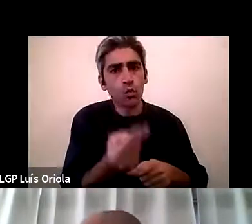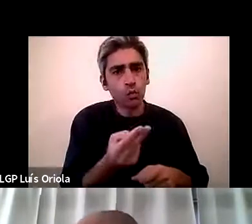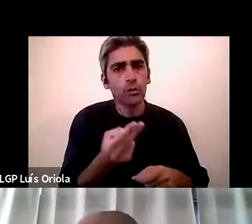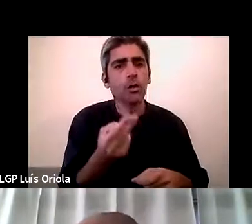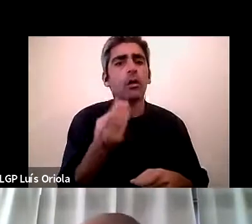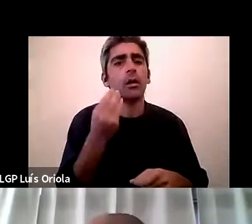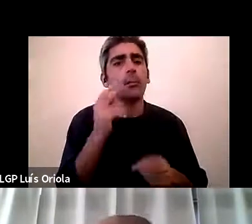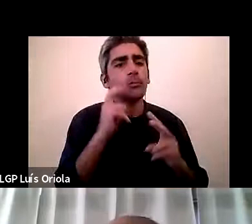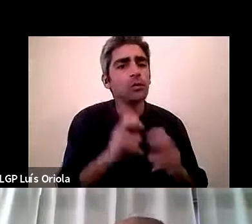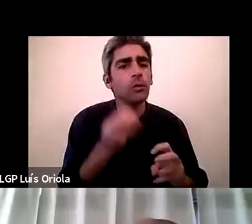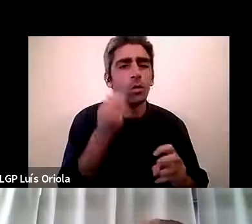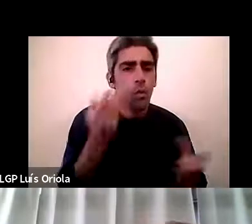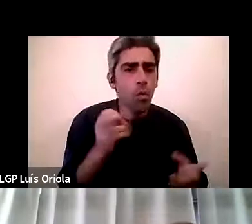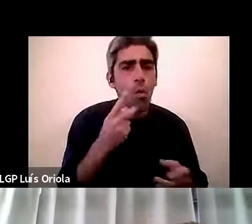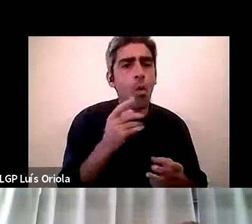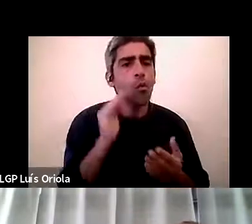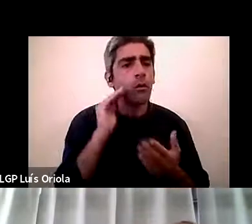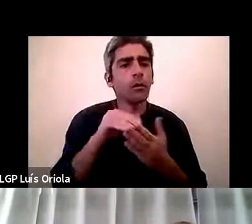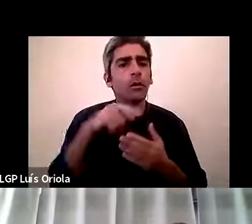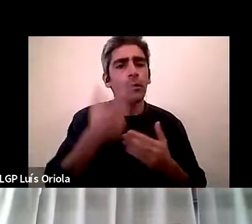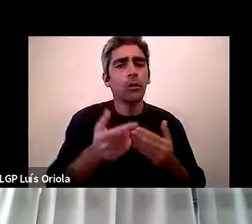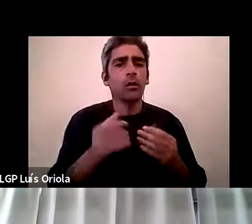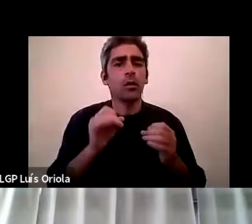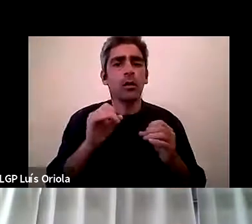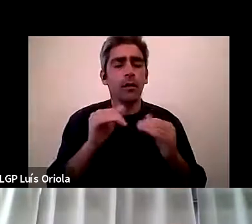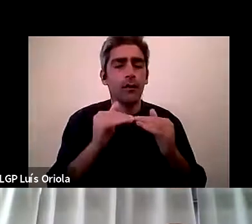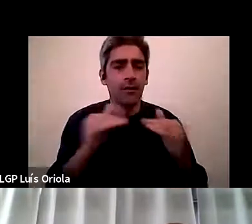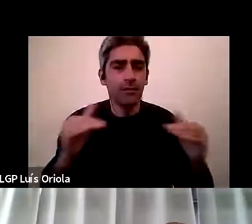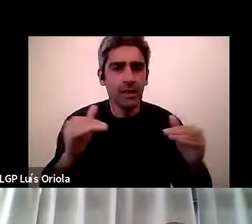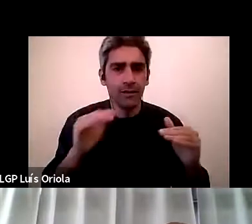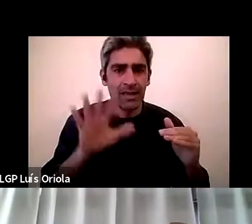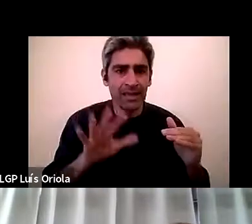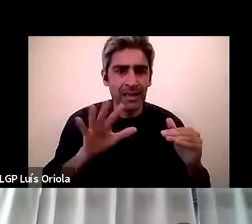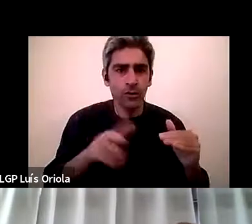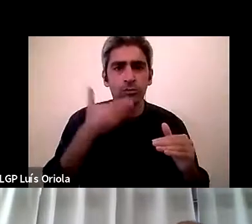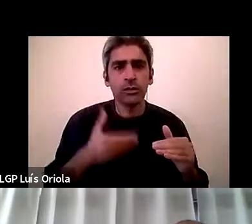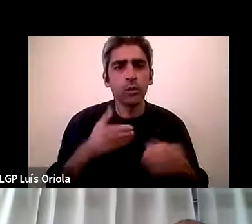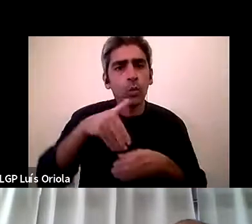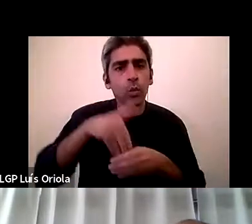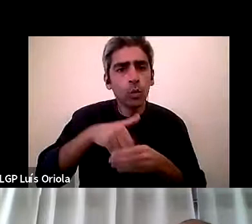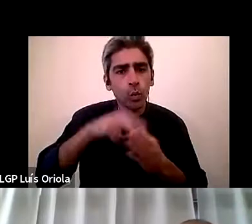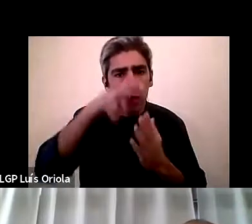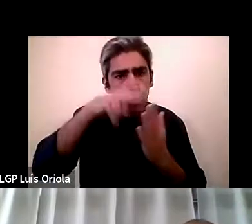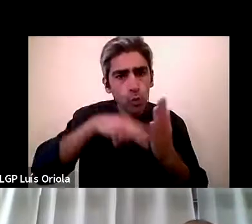o pesquisem, ou por fim, o 5º nível, e se calhar no mais granular, experiências a nível do conteúdo.